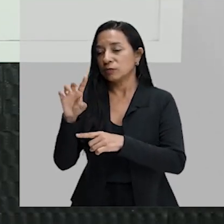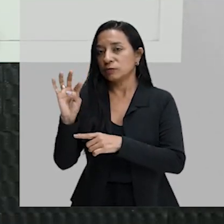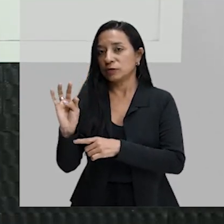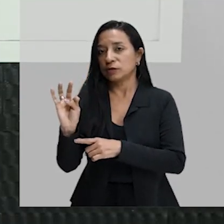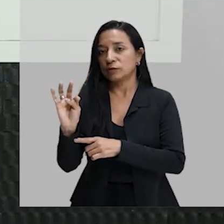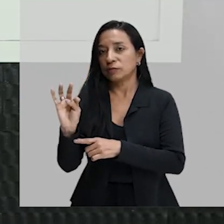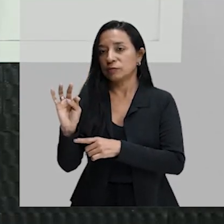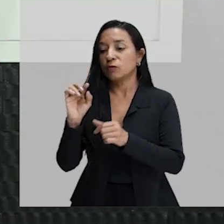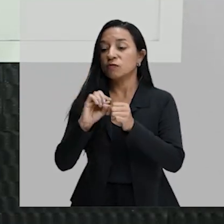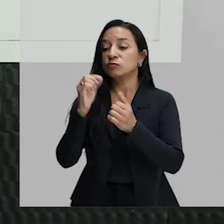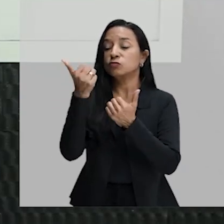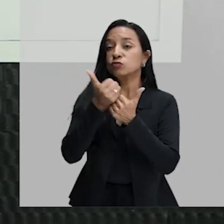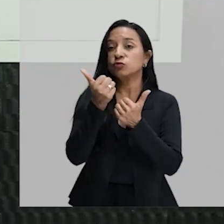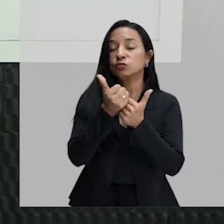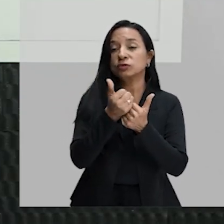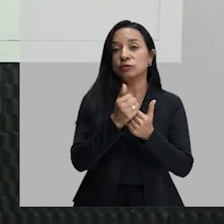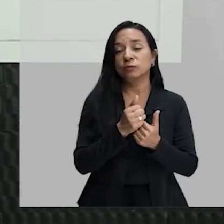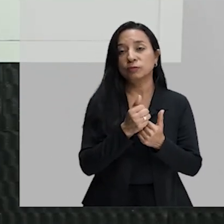fazendo a substituição,